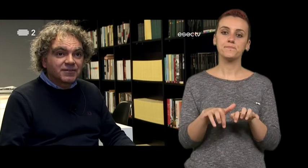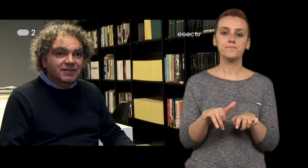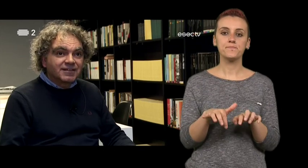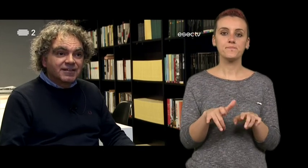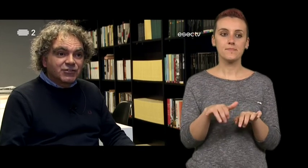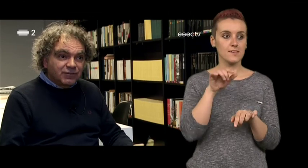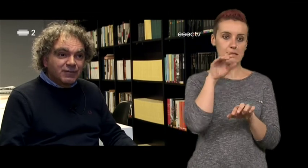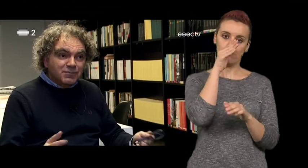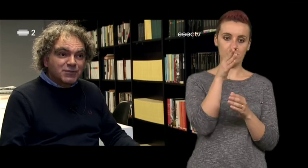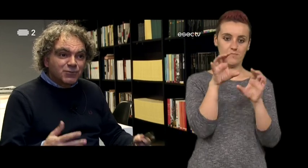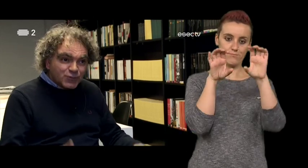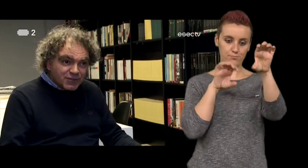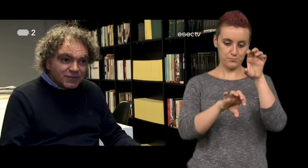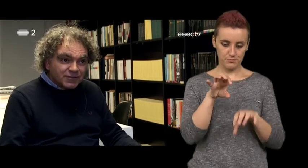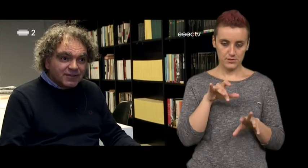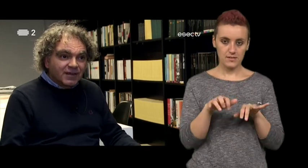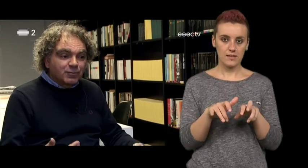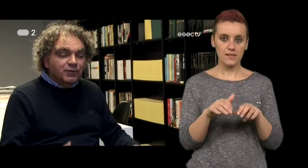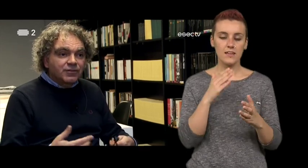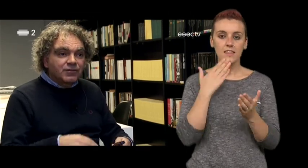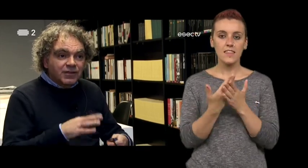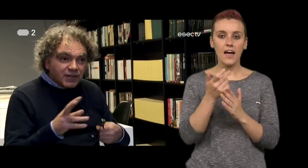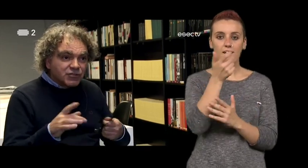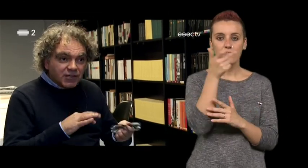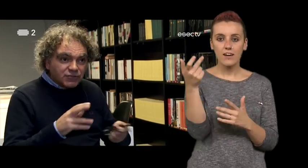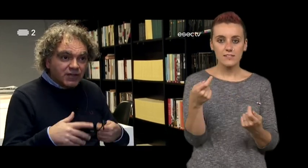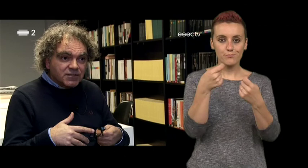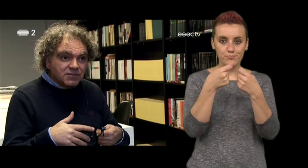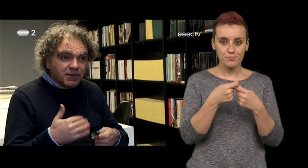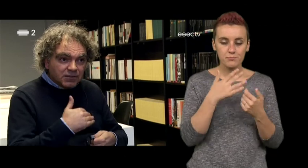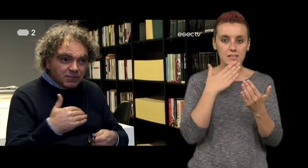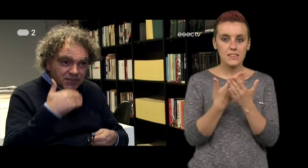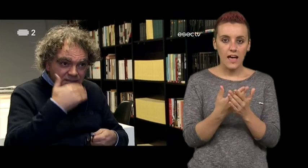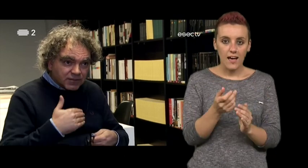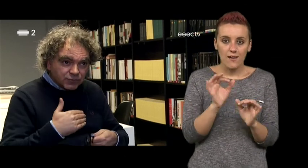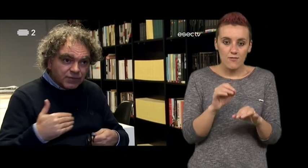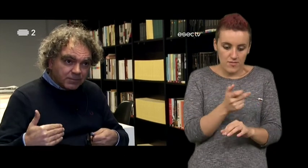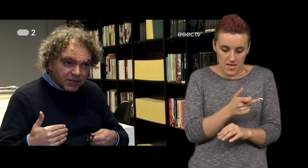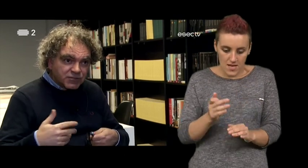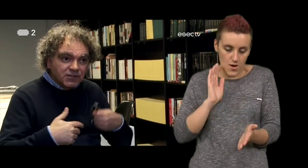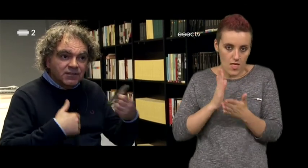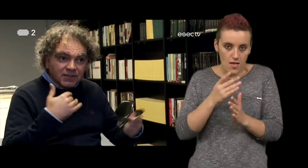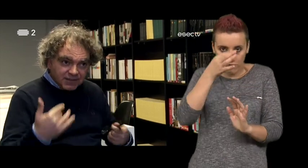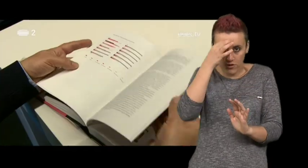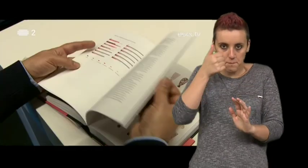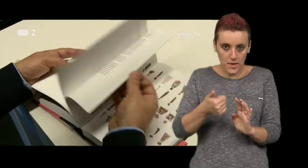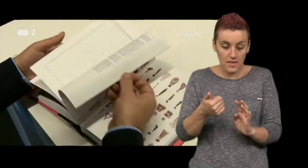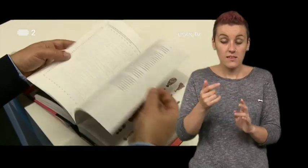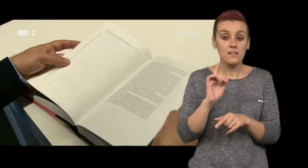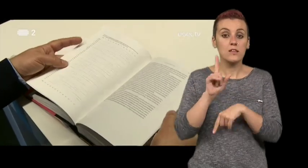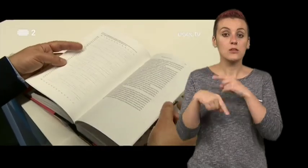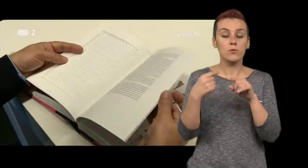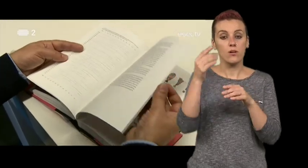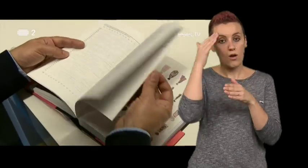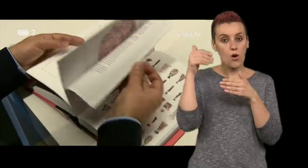sítio. Escrevi mesmo no sítio, a ponto de arranjar as frases para aquilo bater certo no fim da página e coisas do